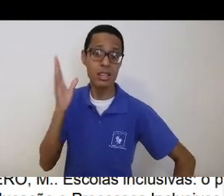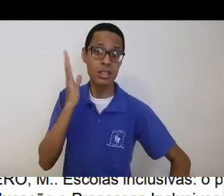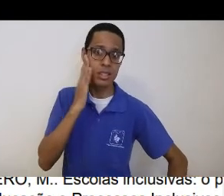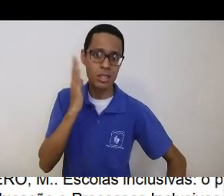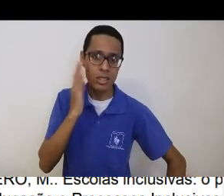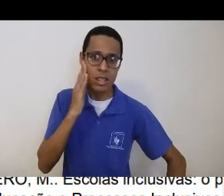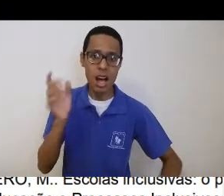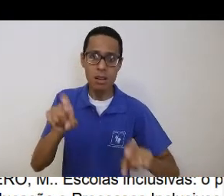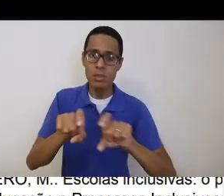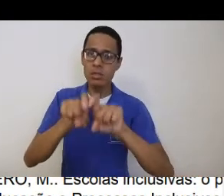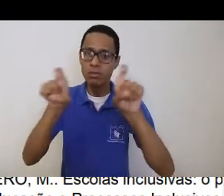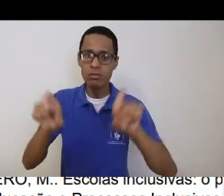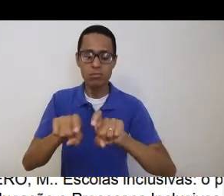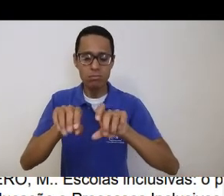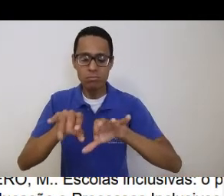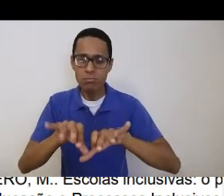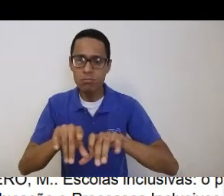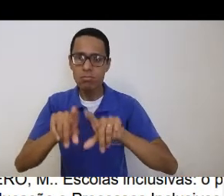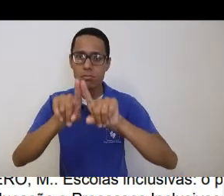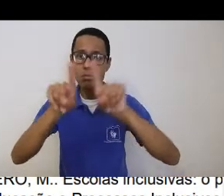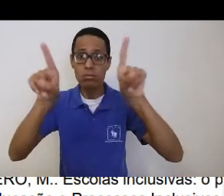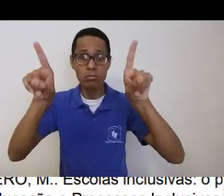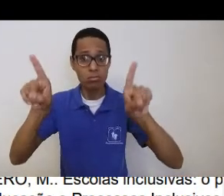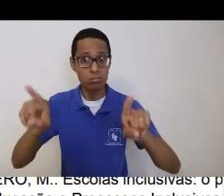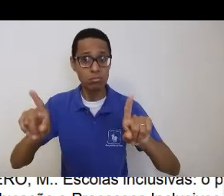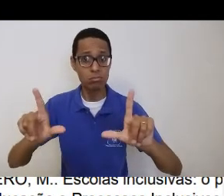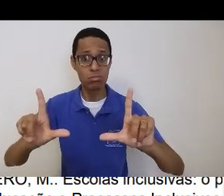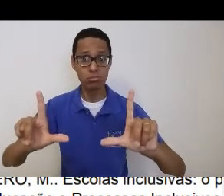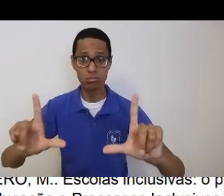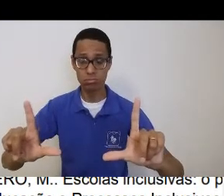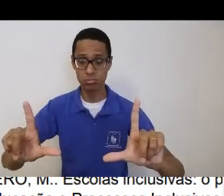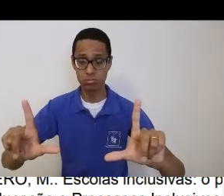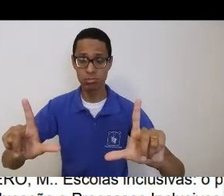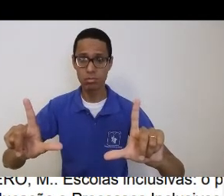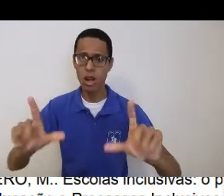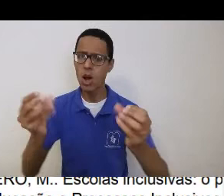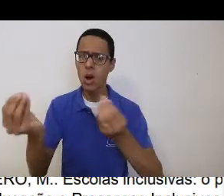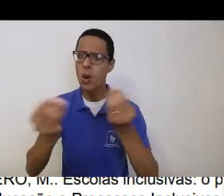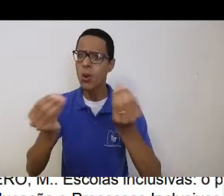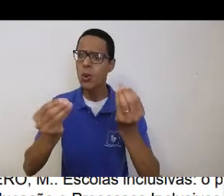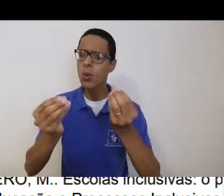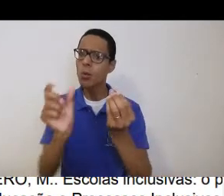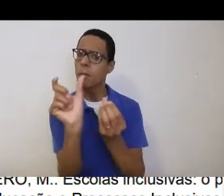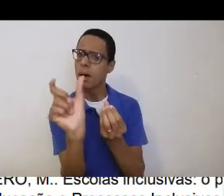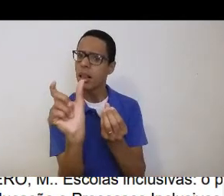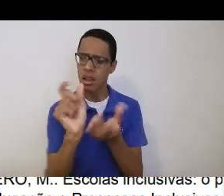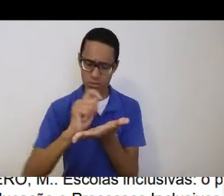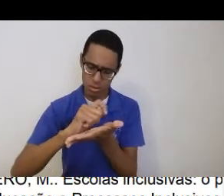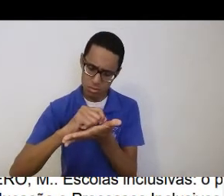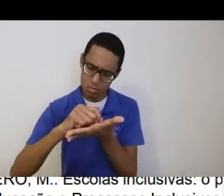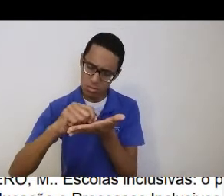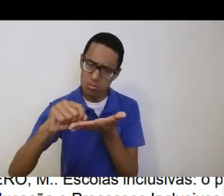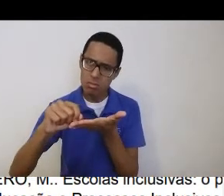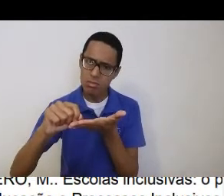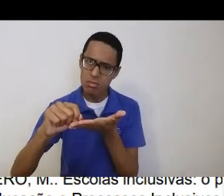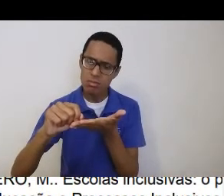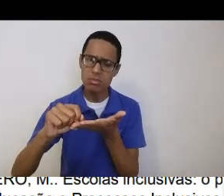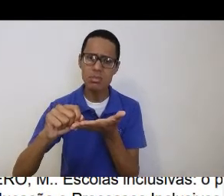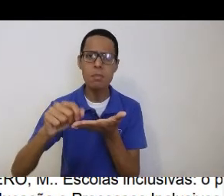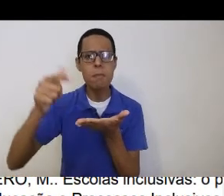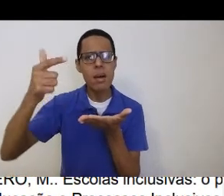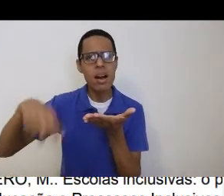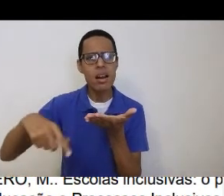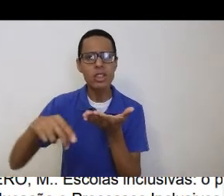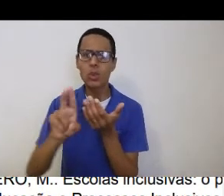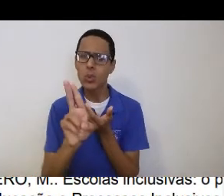pergunta: será que ele sabe quais são os equipamentos, embora conheça, isso aqui é um computador, isso aqui é uma tela, mas como que